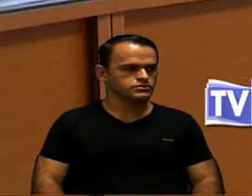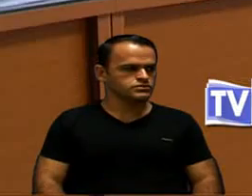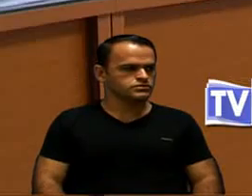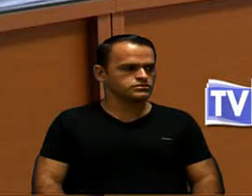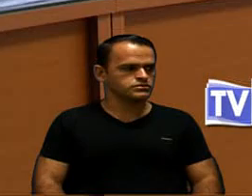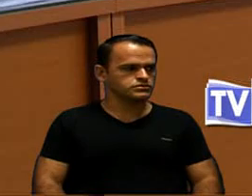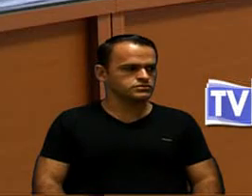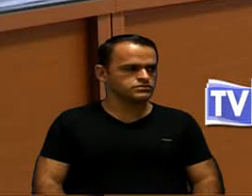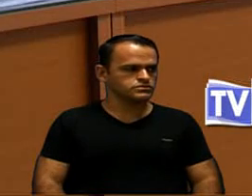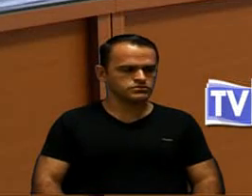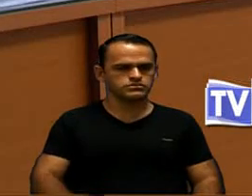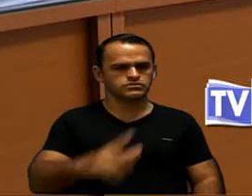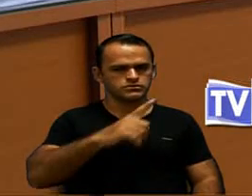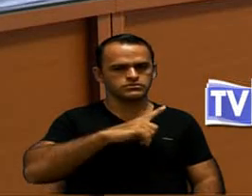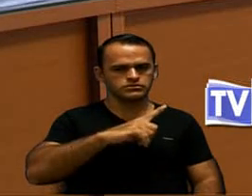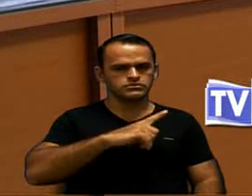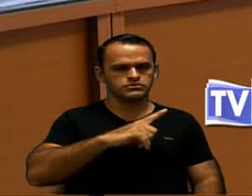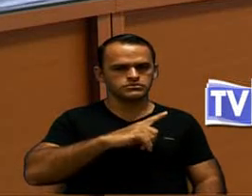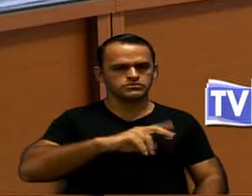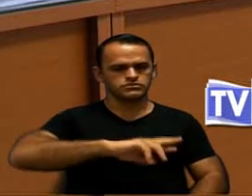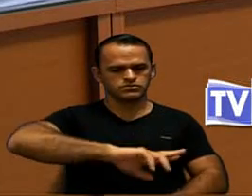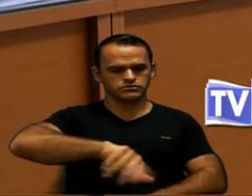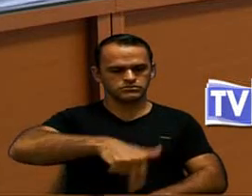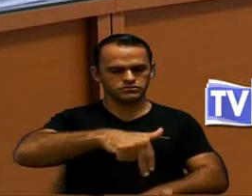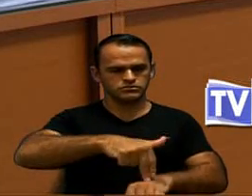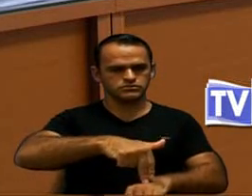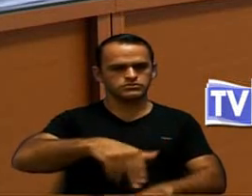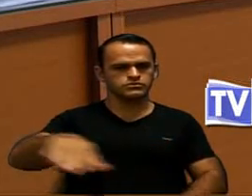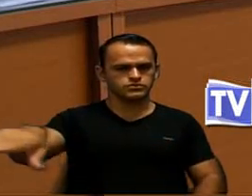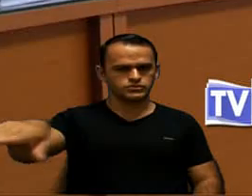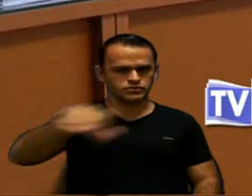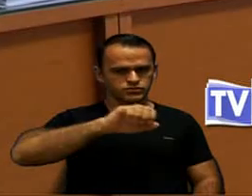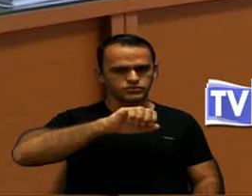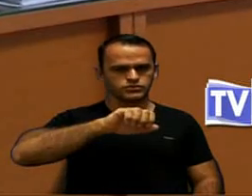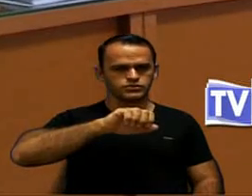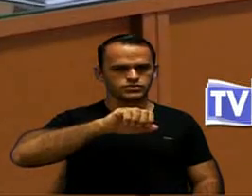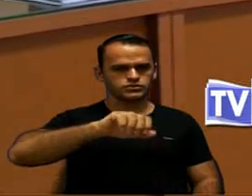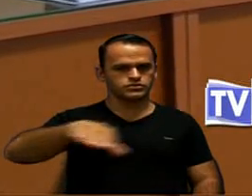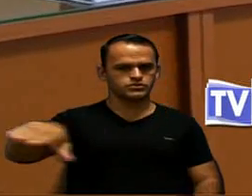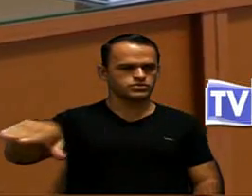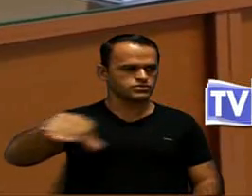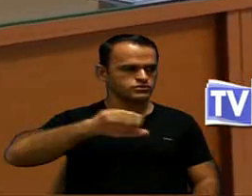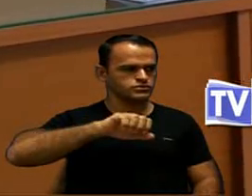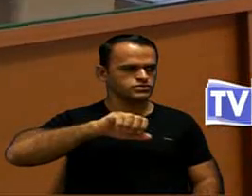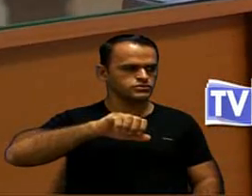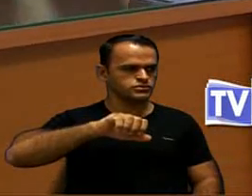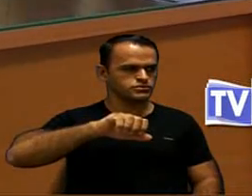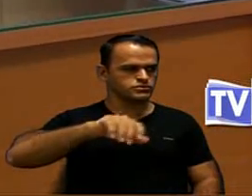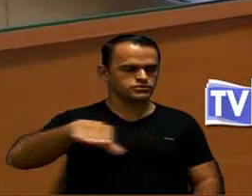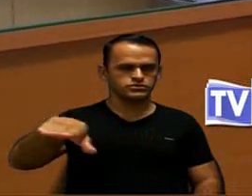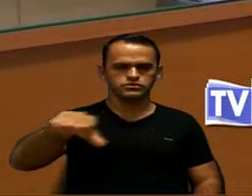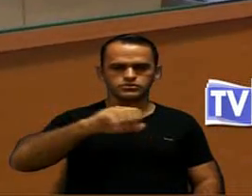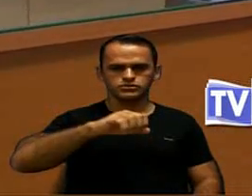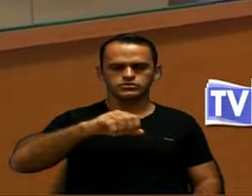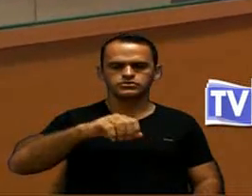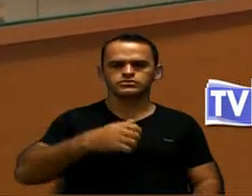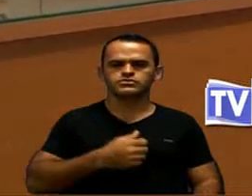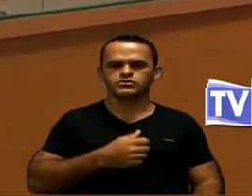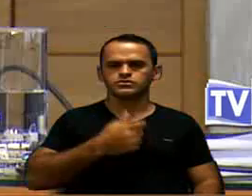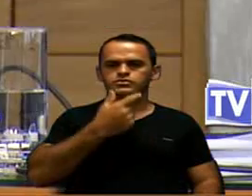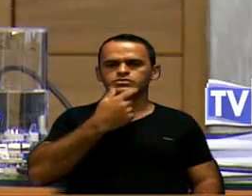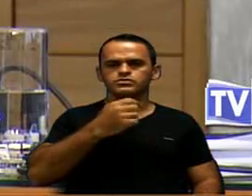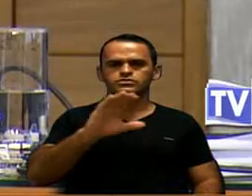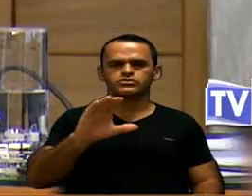Tem? Temos a tribuna. Chamo o senhor... o senhor Edson